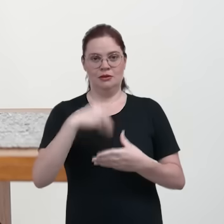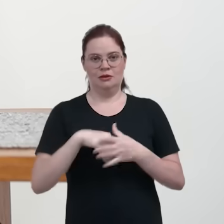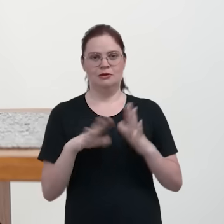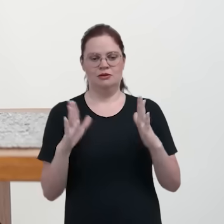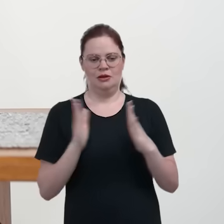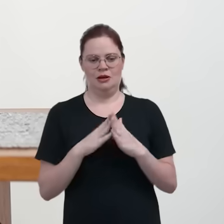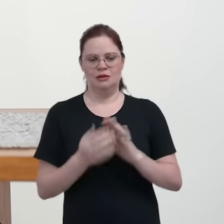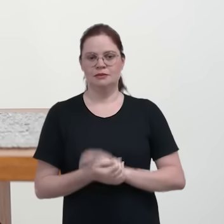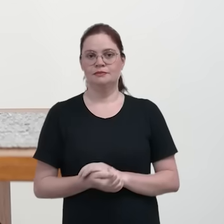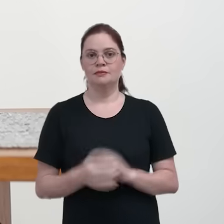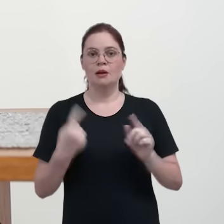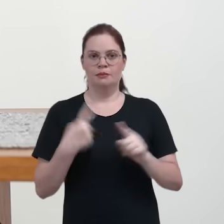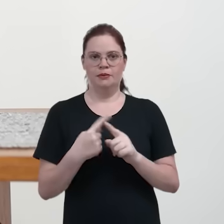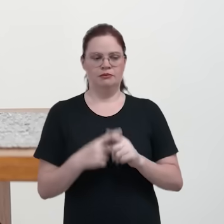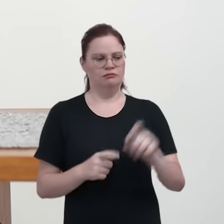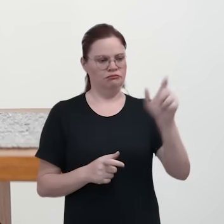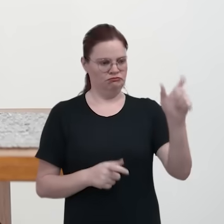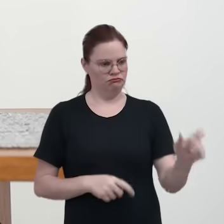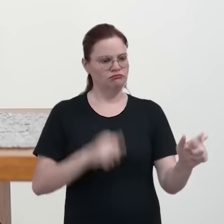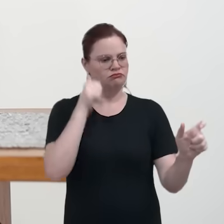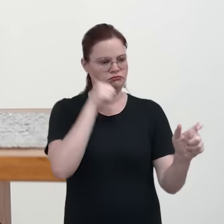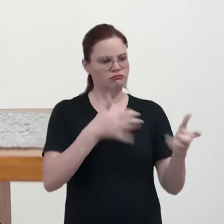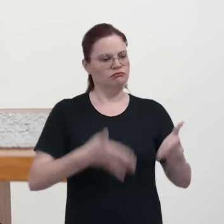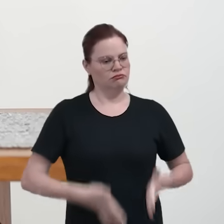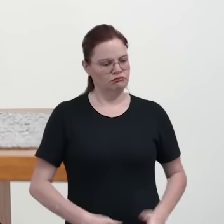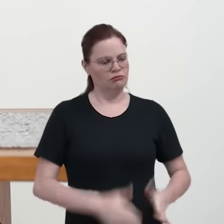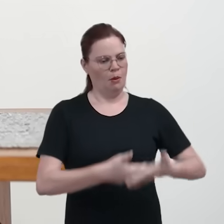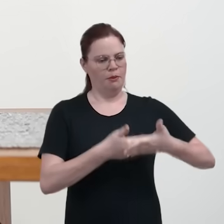duas tiveram parto